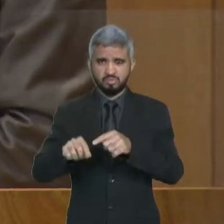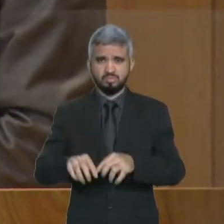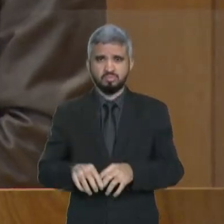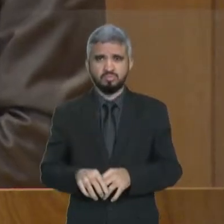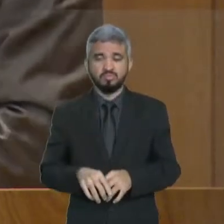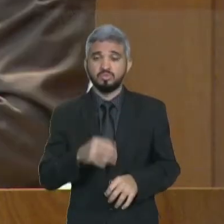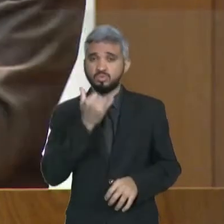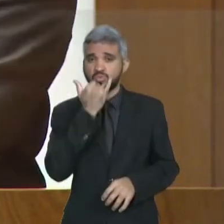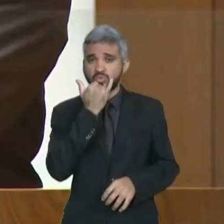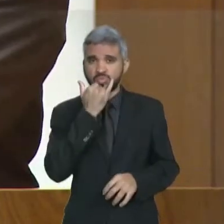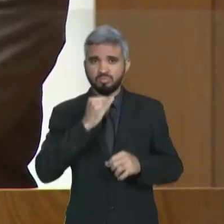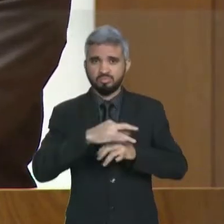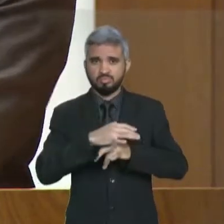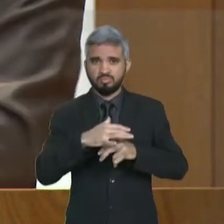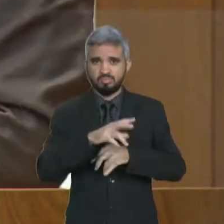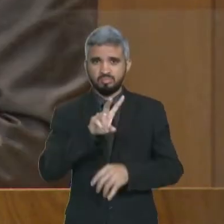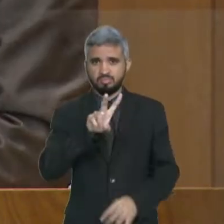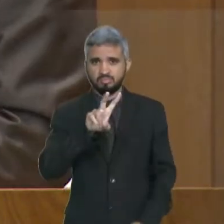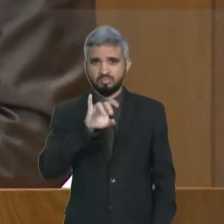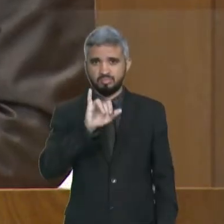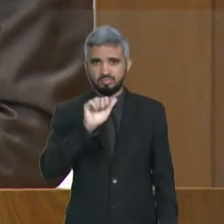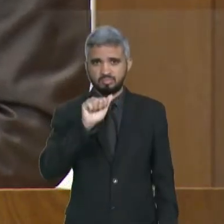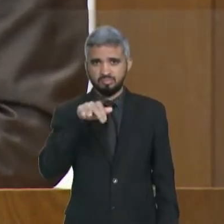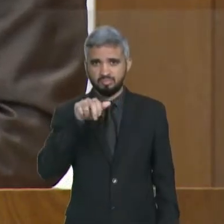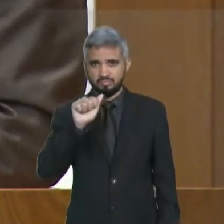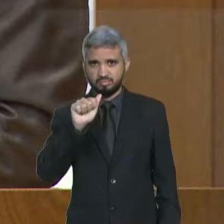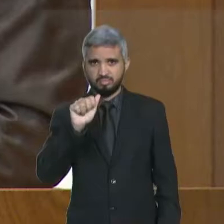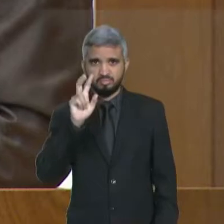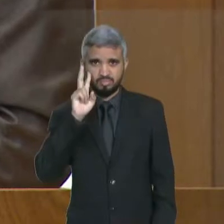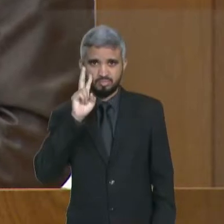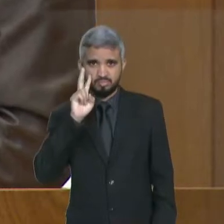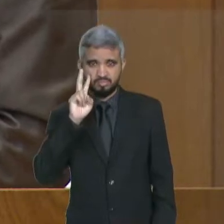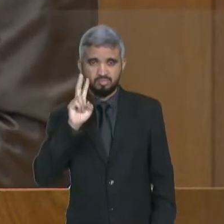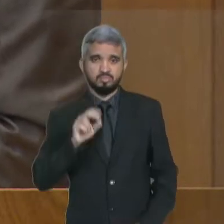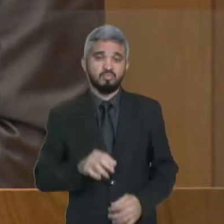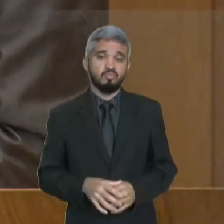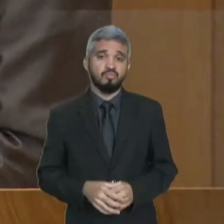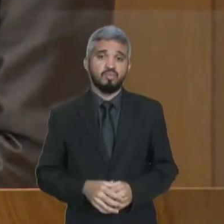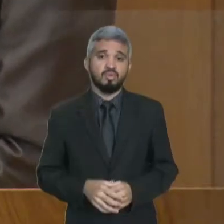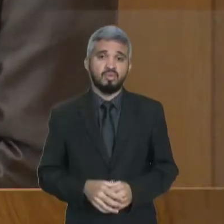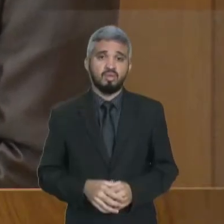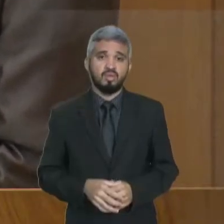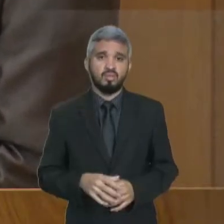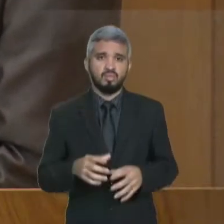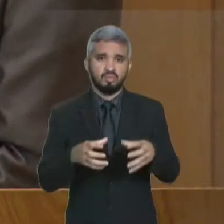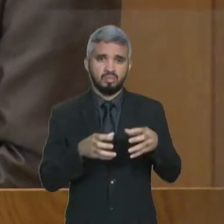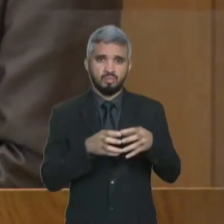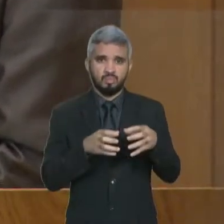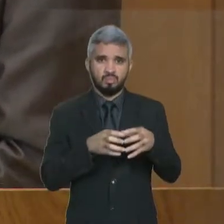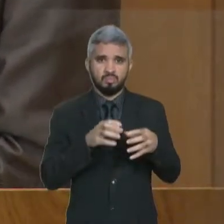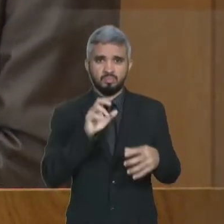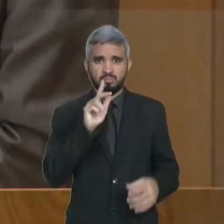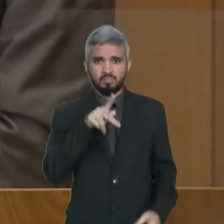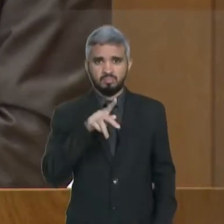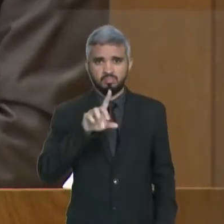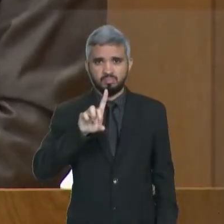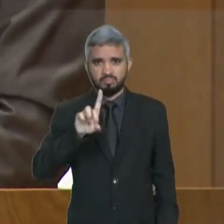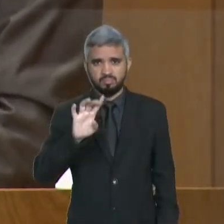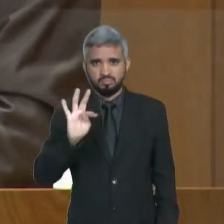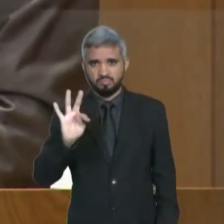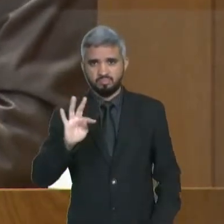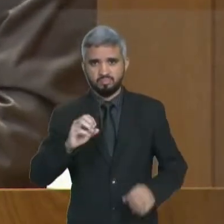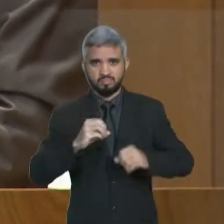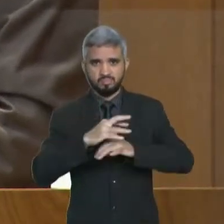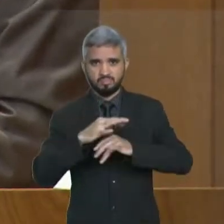semana o evento no PDT na cidade de Pinheiro que o nova Presidente